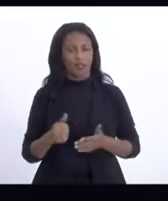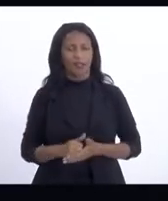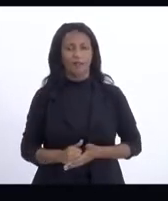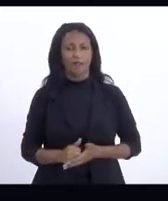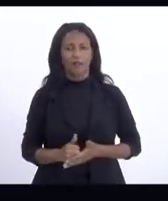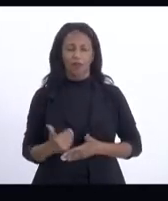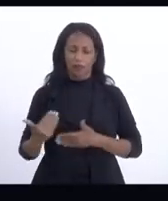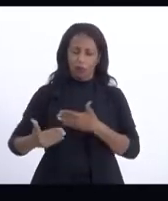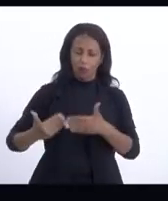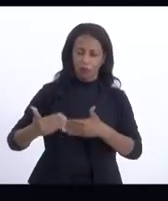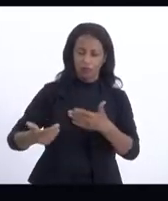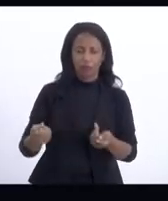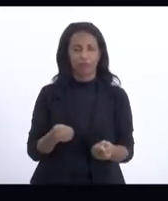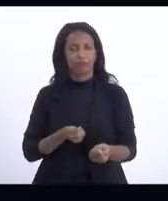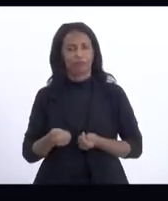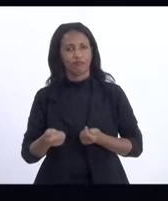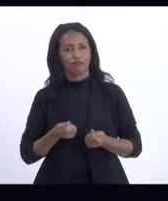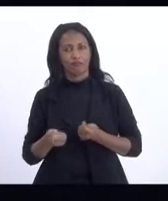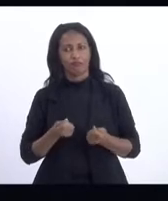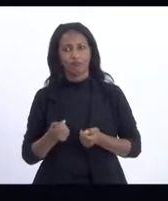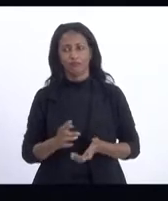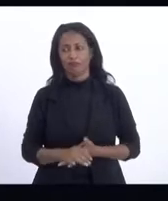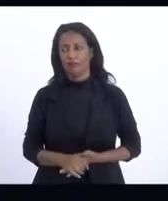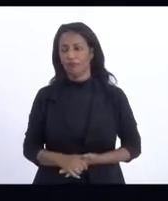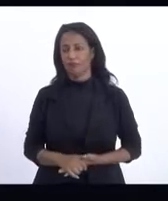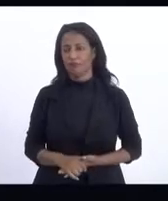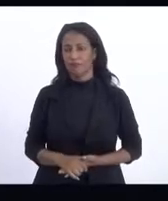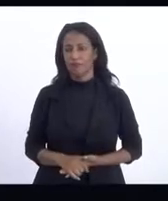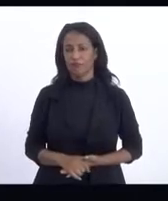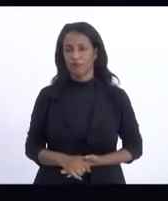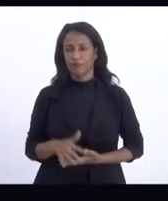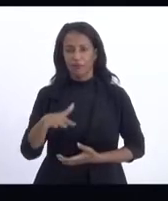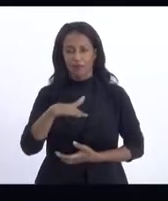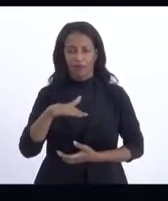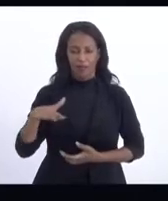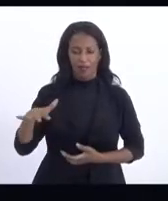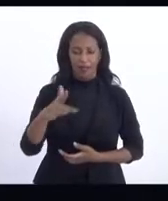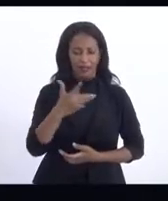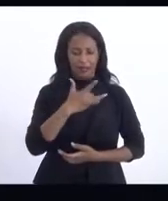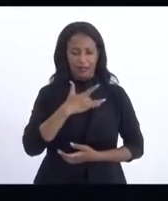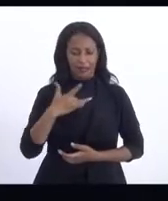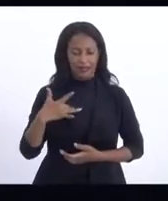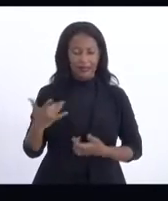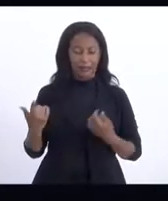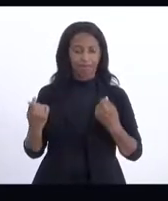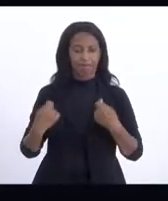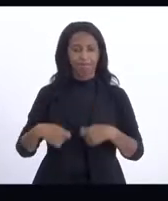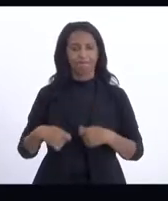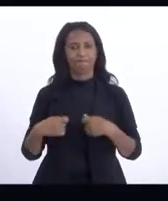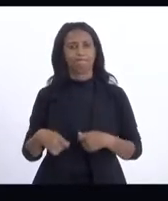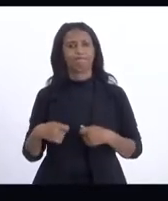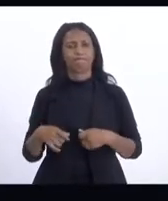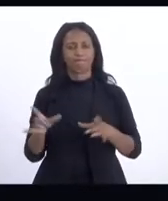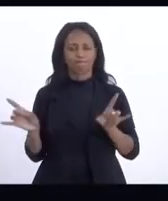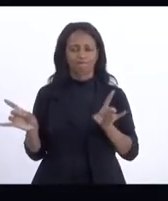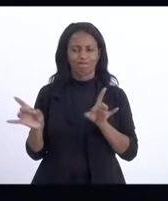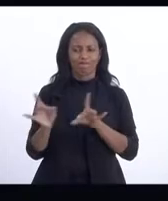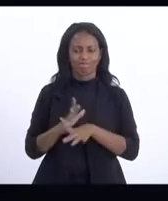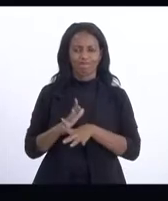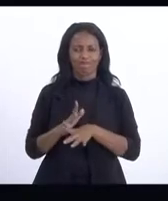todo o desenvolvimento econômico, a área de saúde ela precisa estar em pleno e